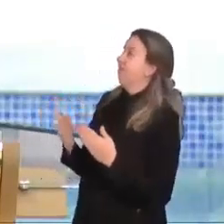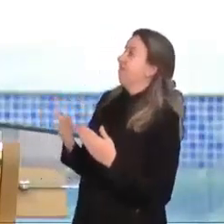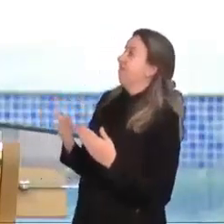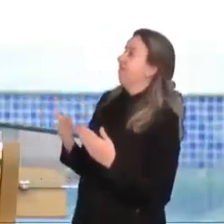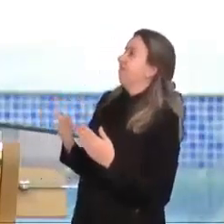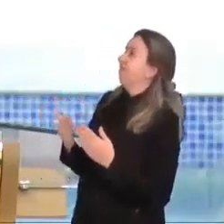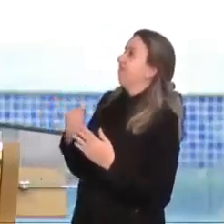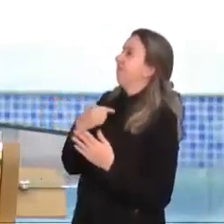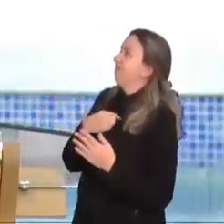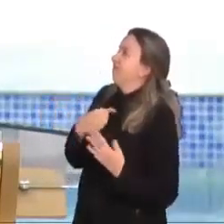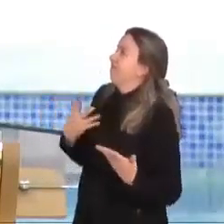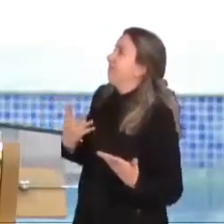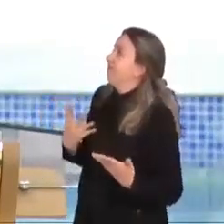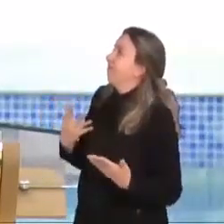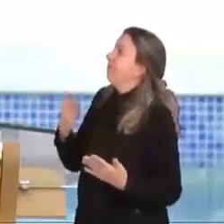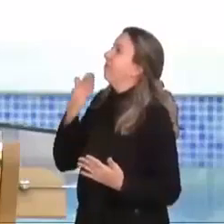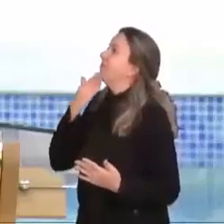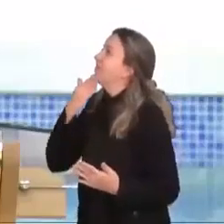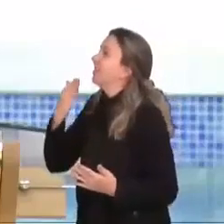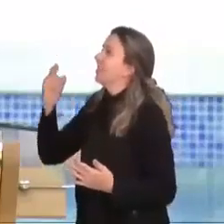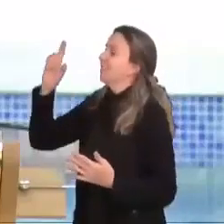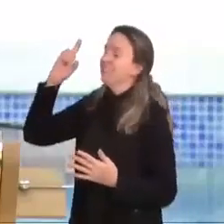criminoso. Não.